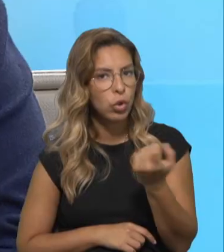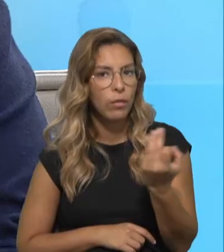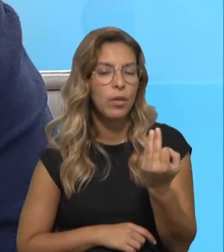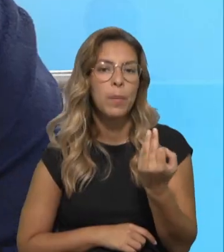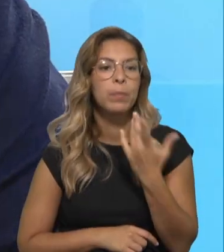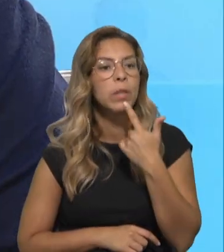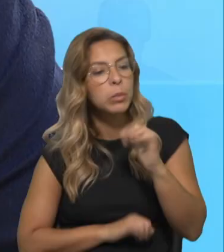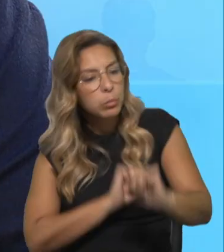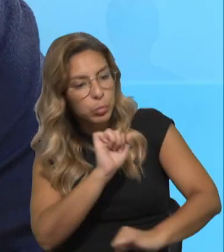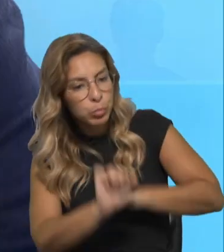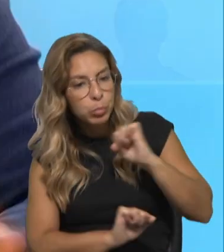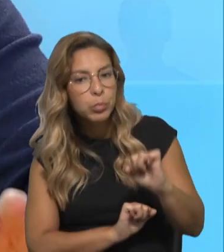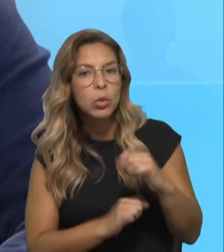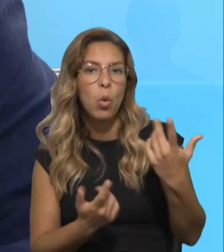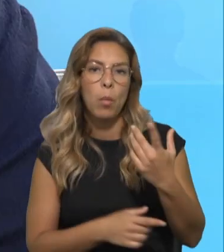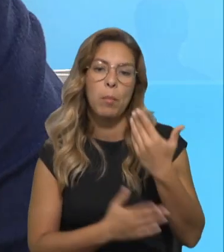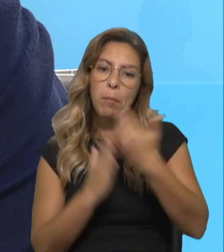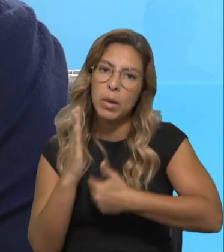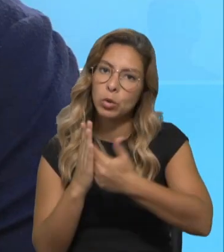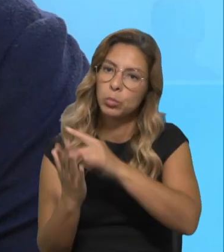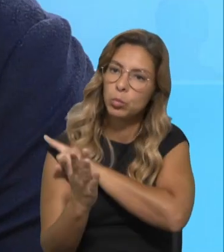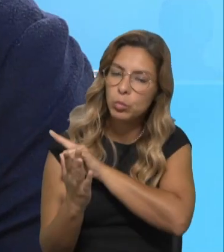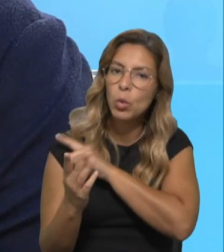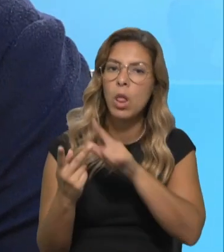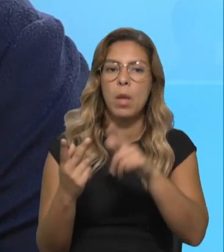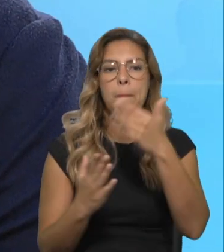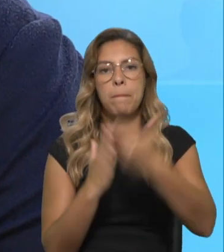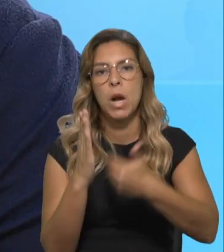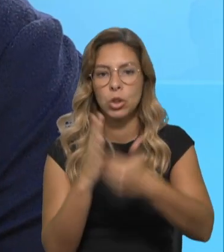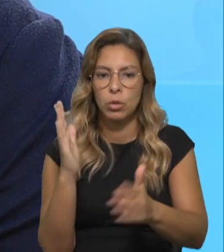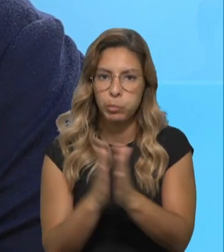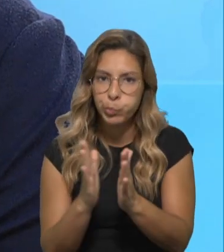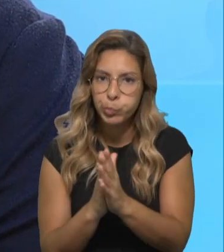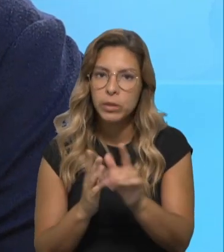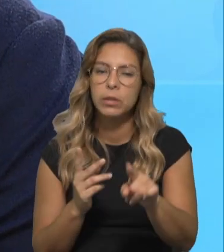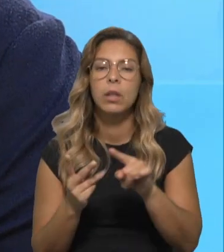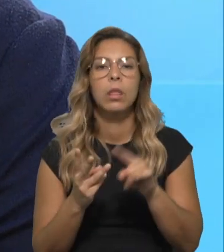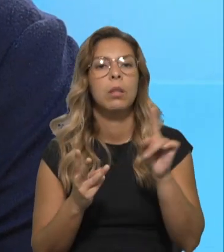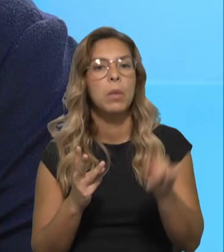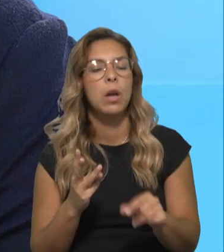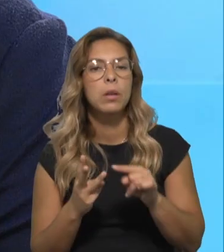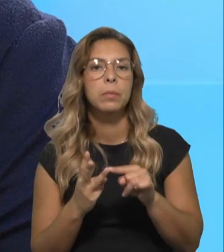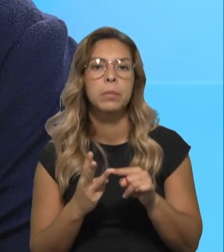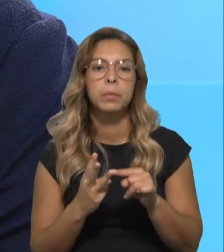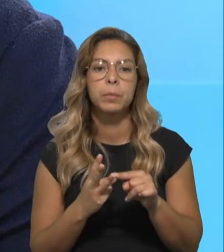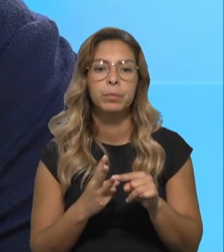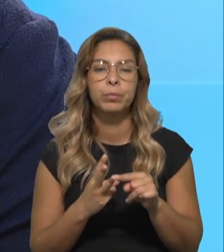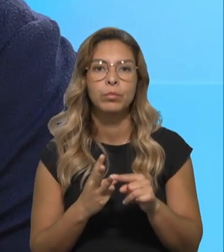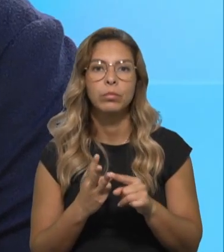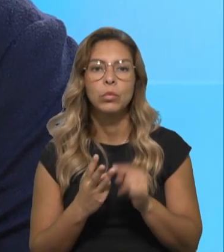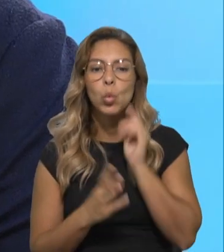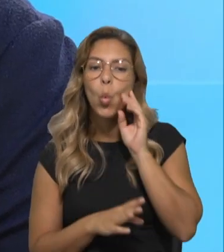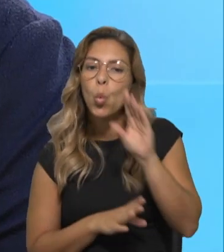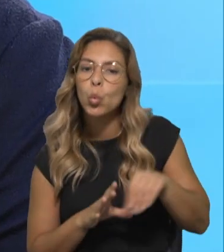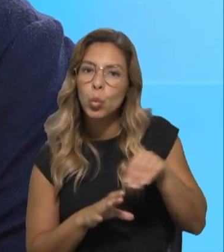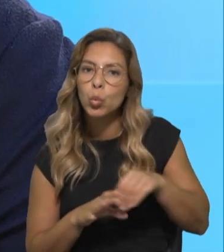perceber páginas pessoais, páginas paroquiais, a questão também daquilo que é o tipo de conteúdo de